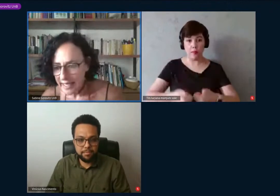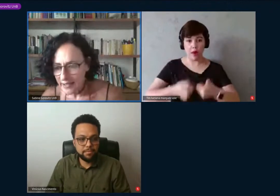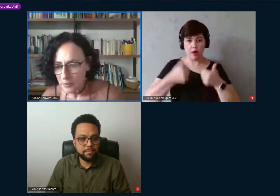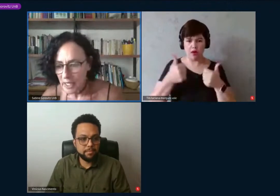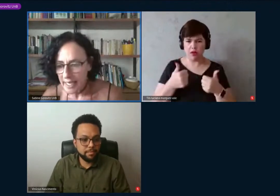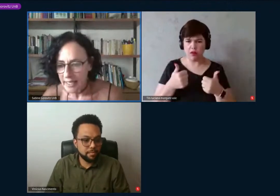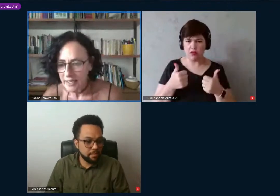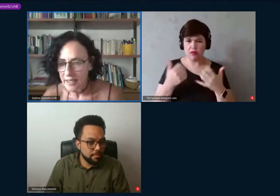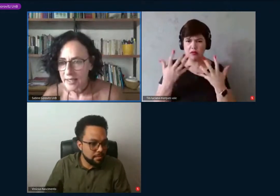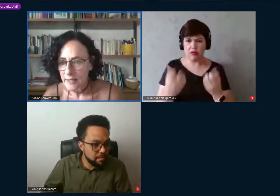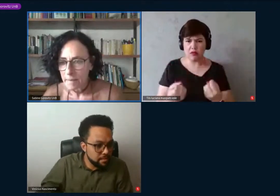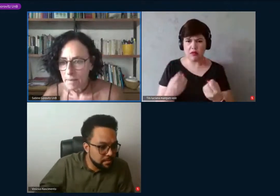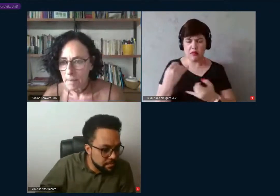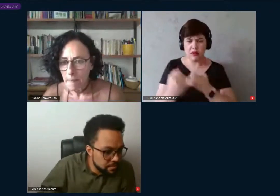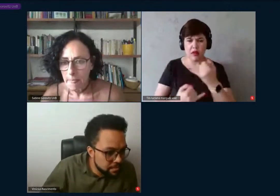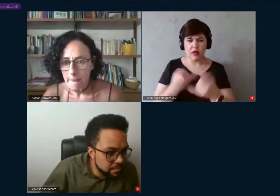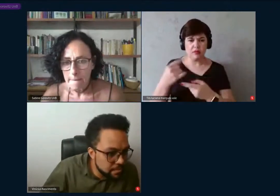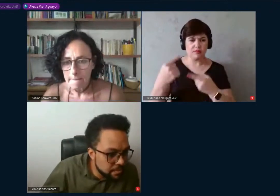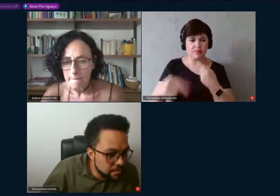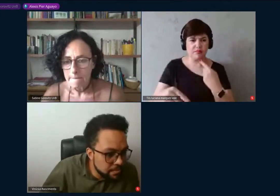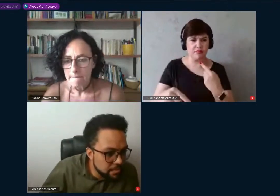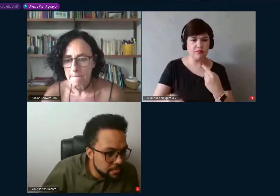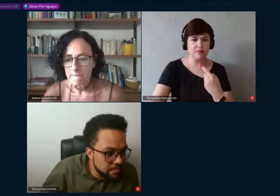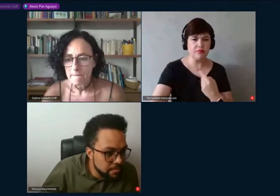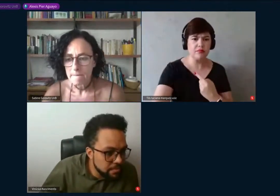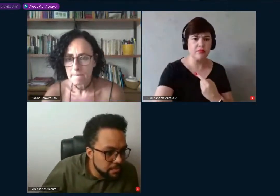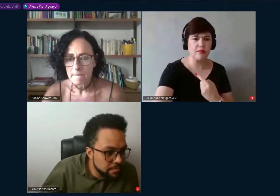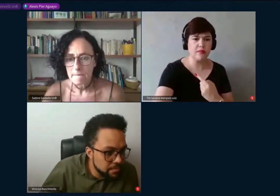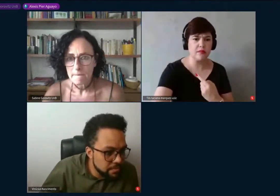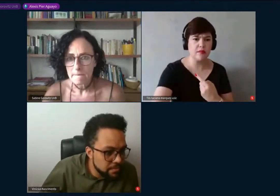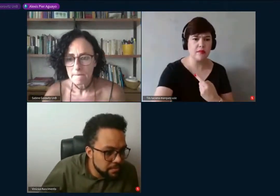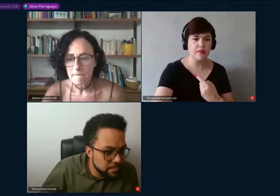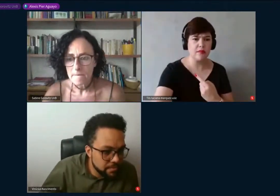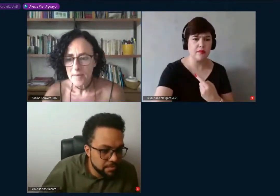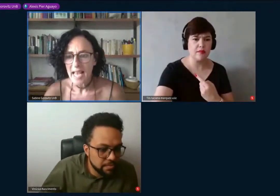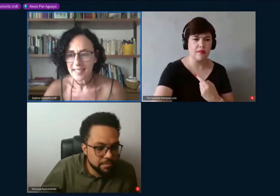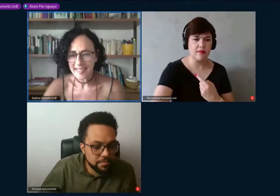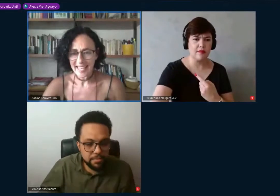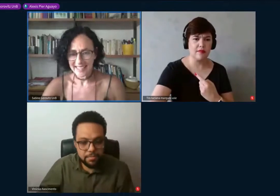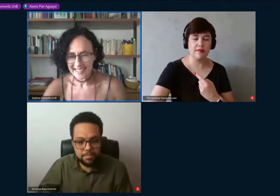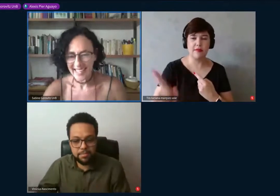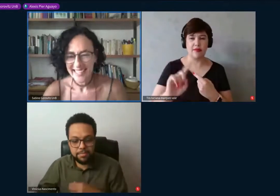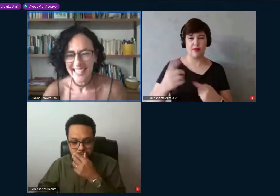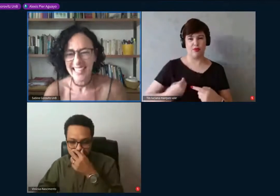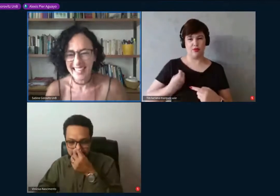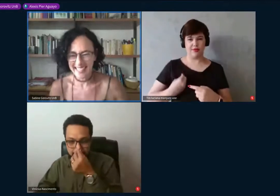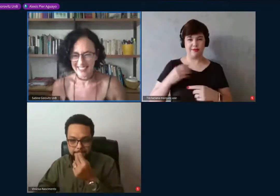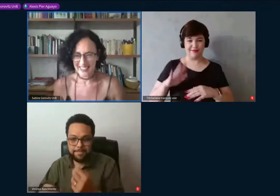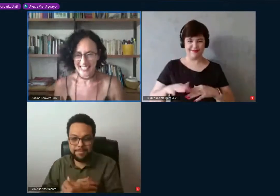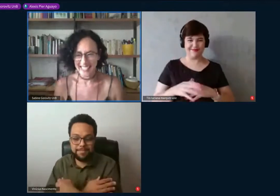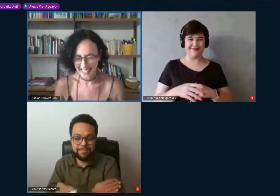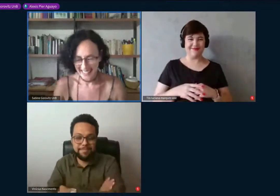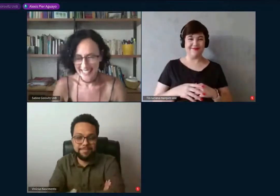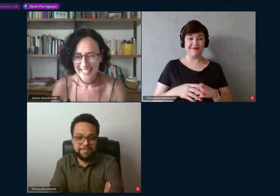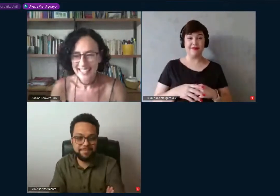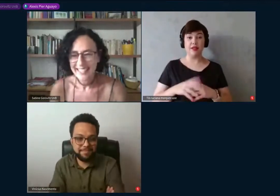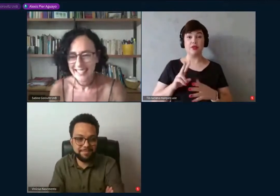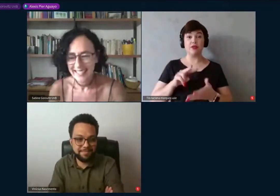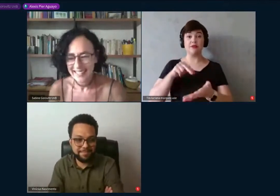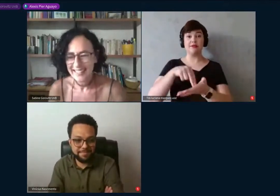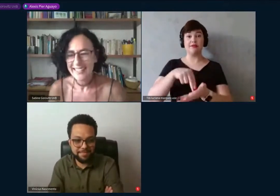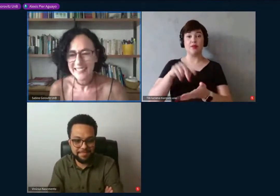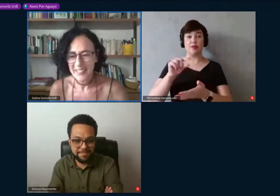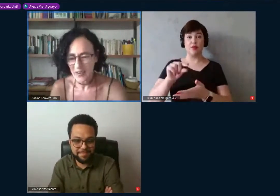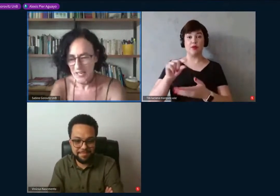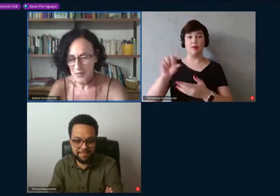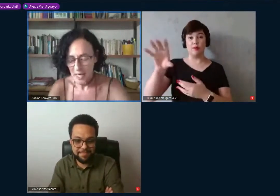sumiu? Caiu, Pierre? Não, professora, estou aqui. Ah, você tá aí. É que eu tive que levantar